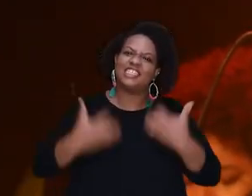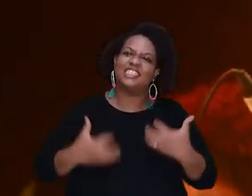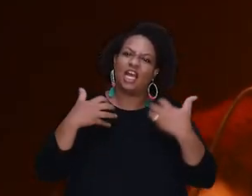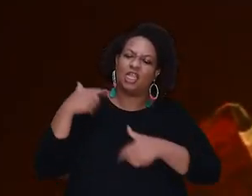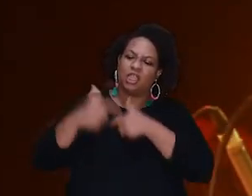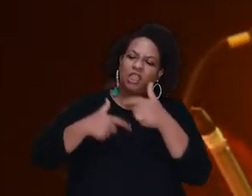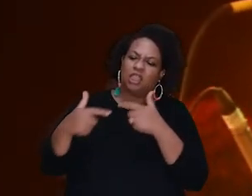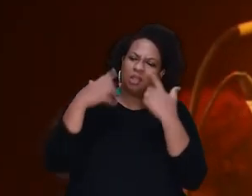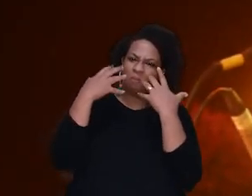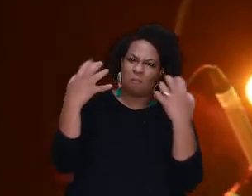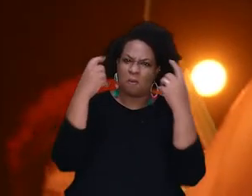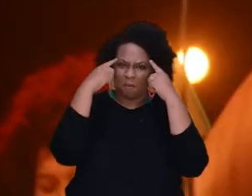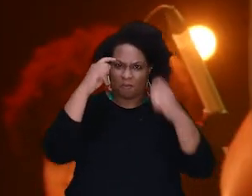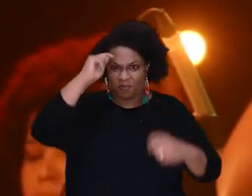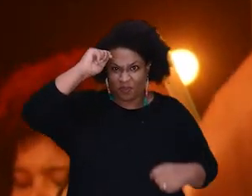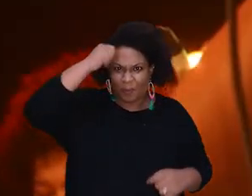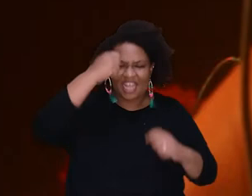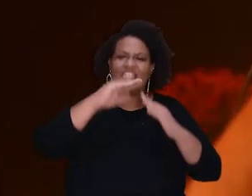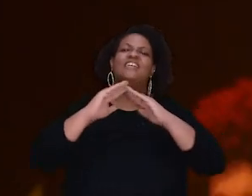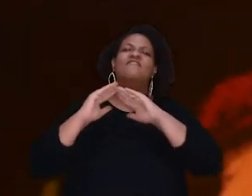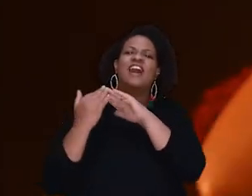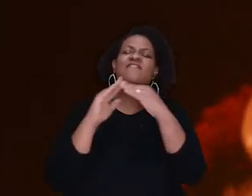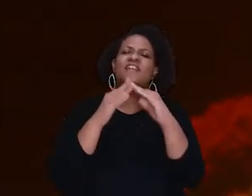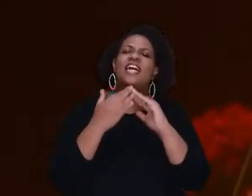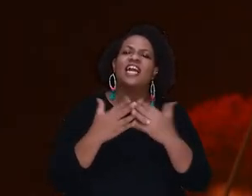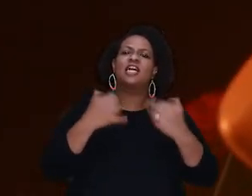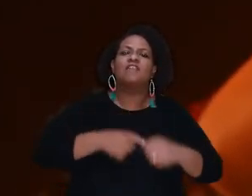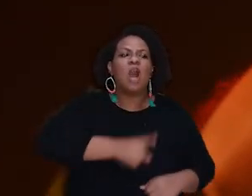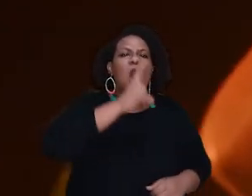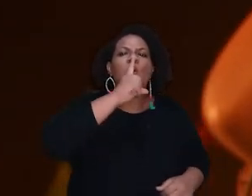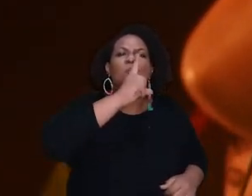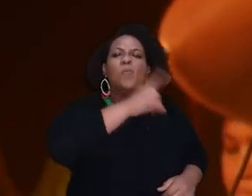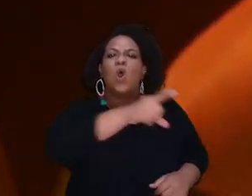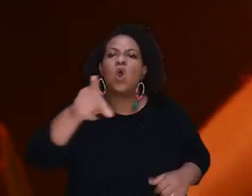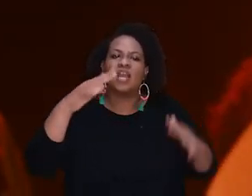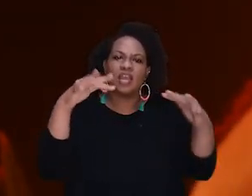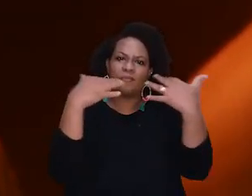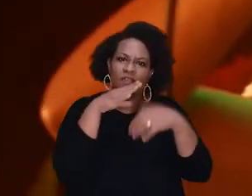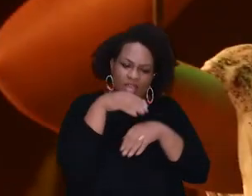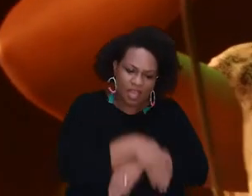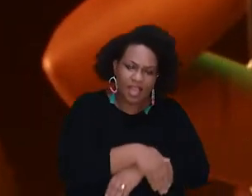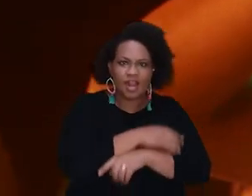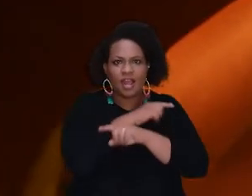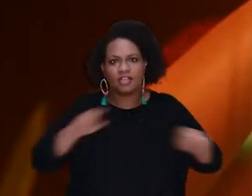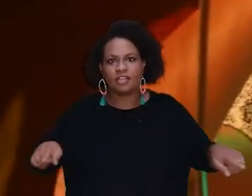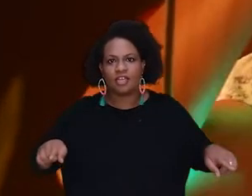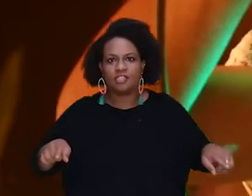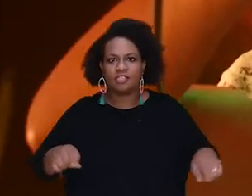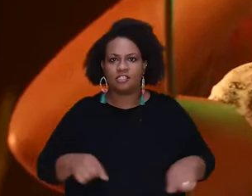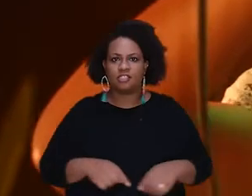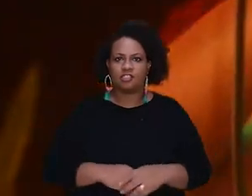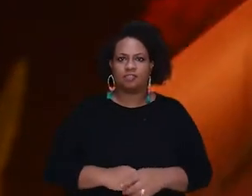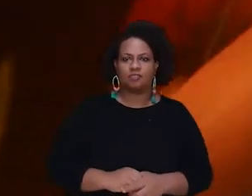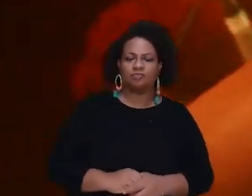direito, porque mulher já tá cansada de tanto ser maltratada. Somos pretas, faveladas, e vamos calar a boca de quem